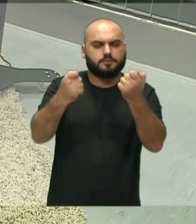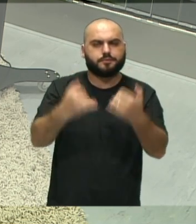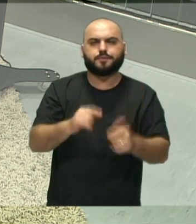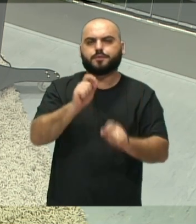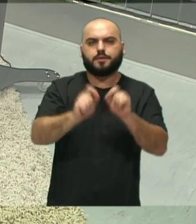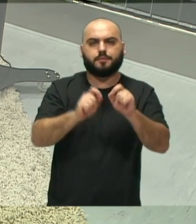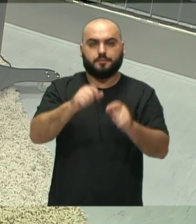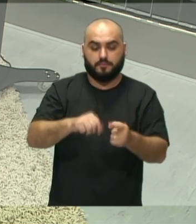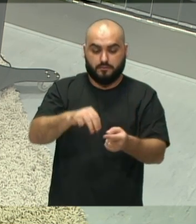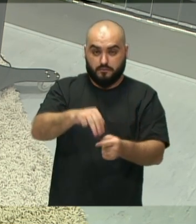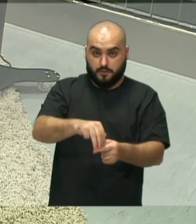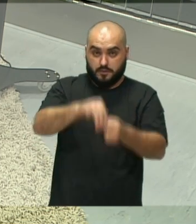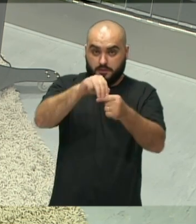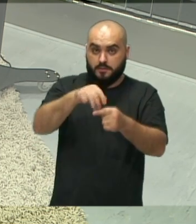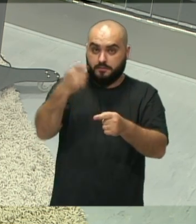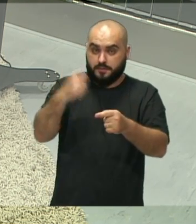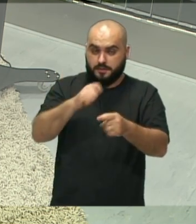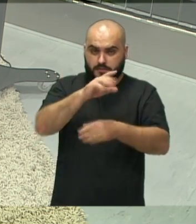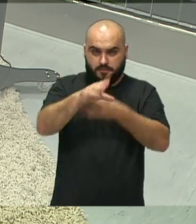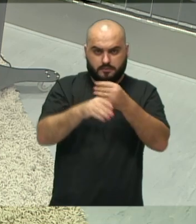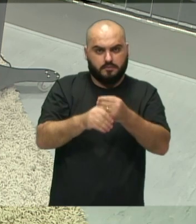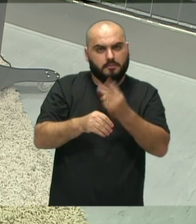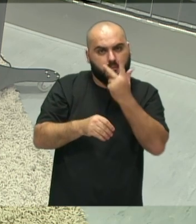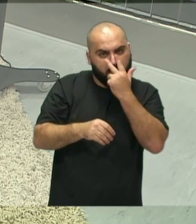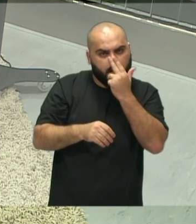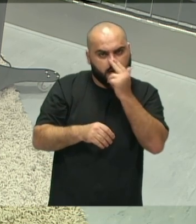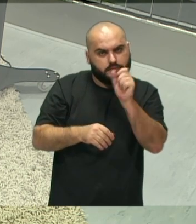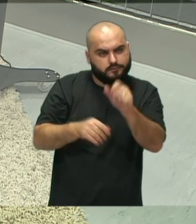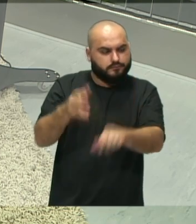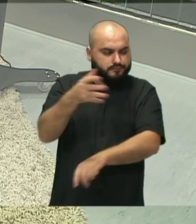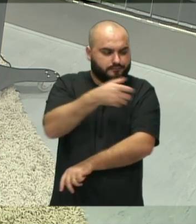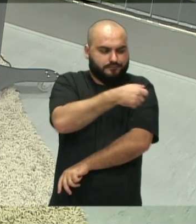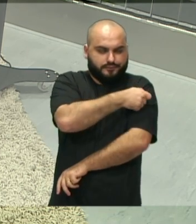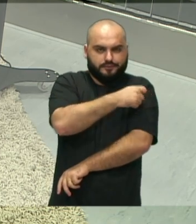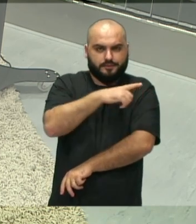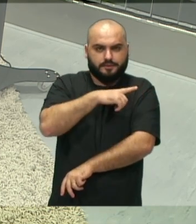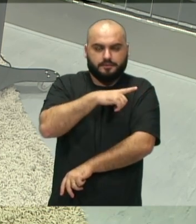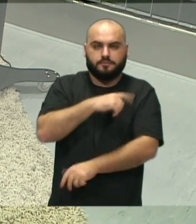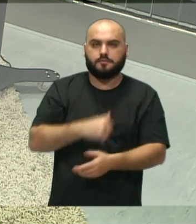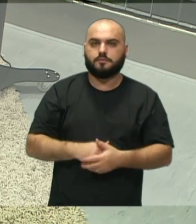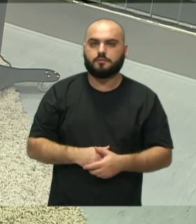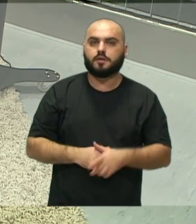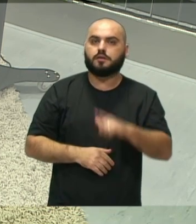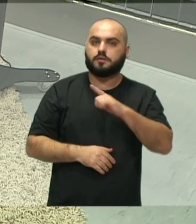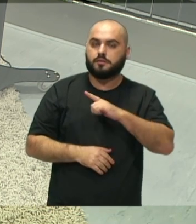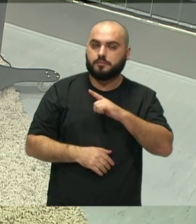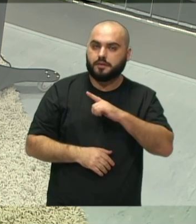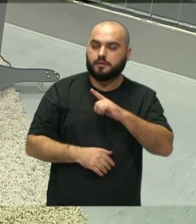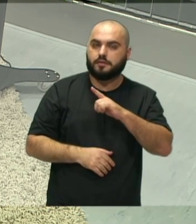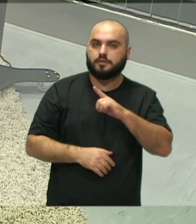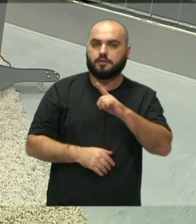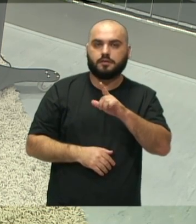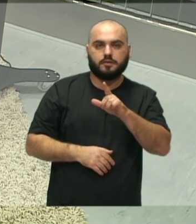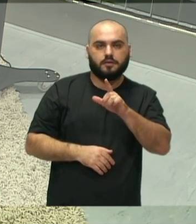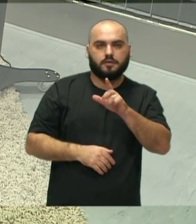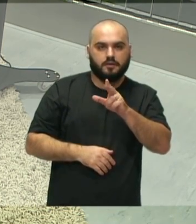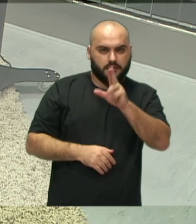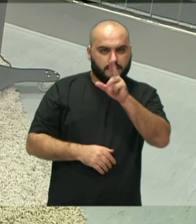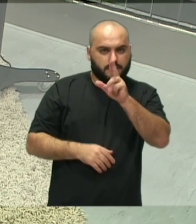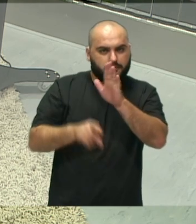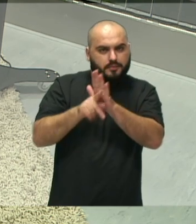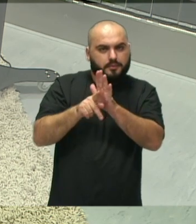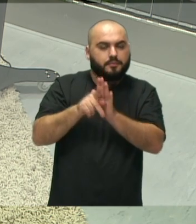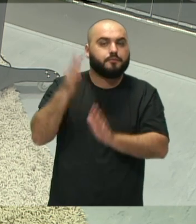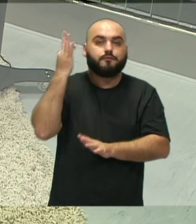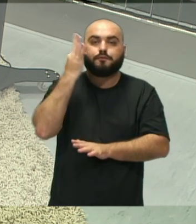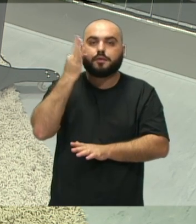que o município deve incluir, eu acredito que assim que tiver dosagem suficiente, também acadêmicos dos cursos de saúde, ou os